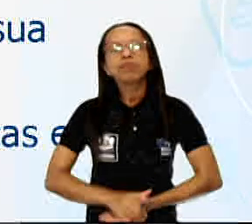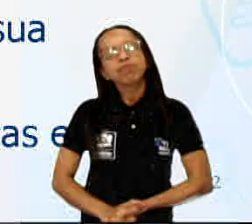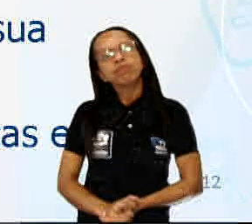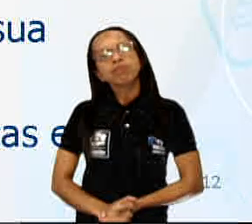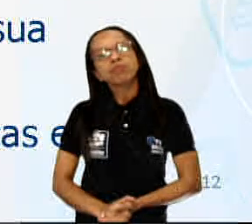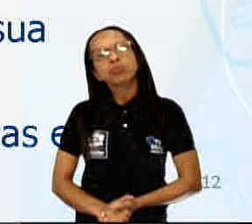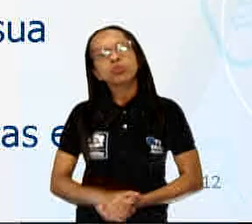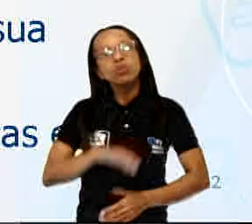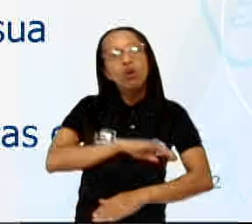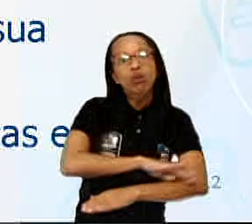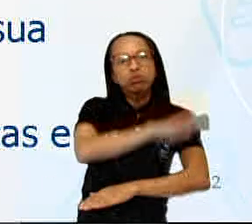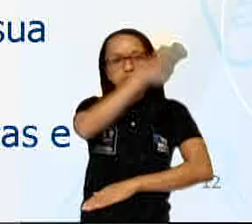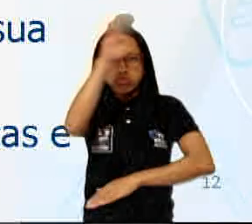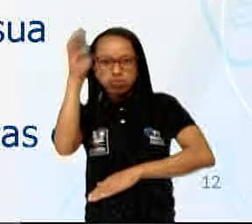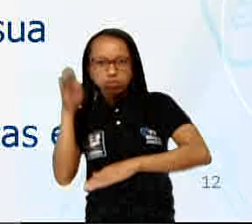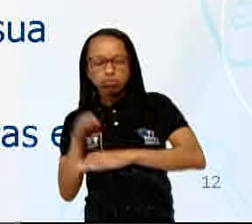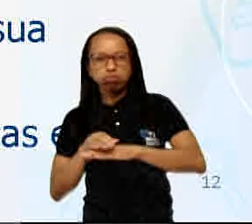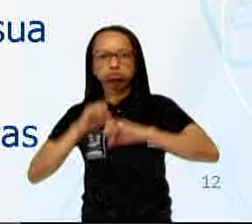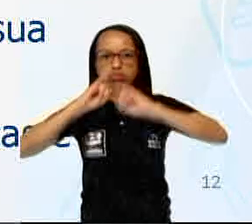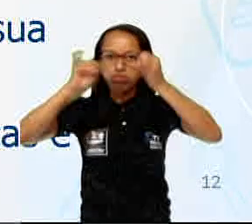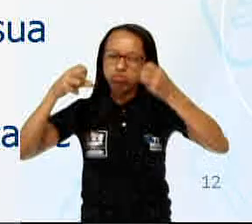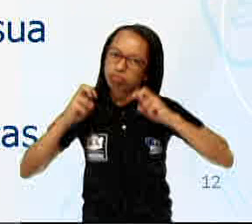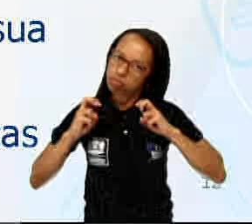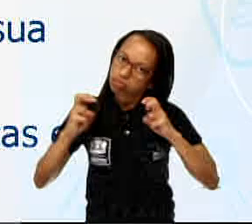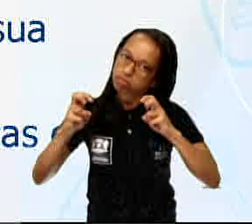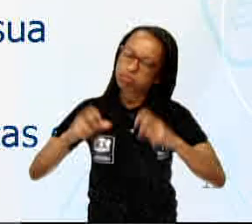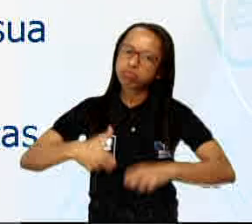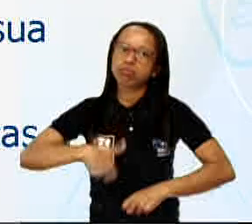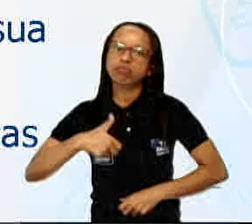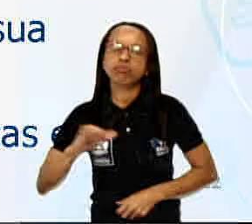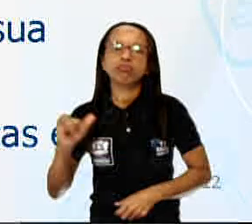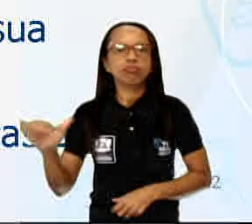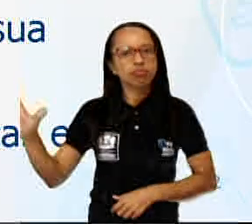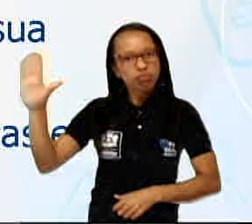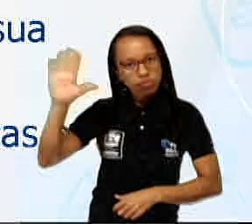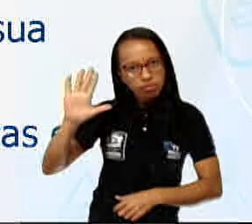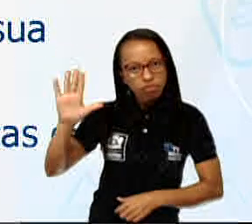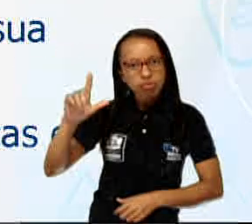os montes dos Guararapes nessa primeira imagem. Nós temos